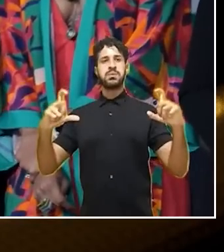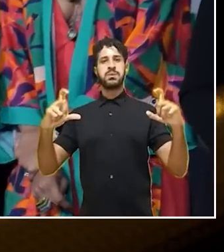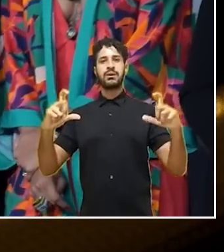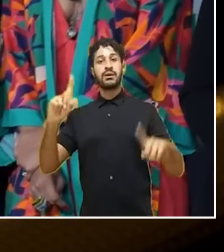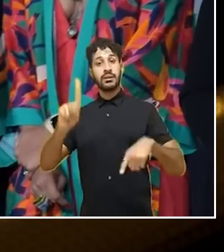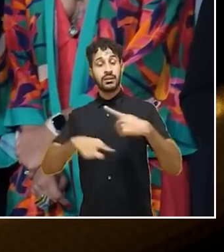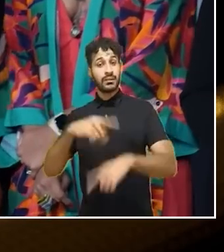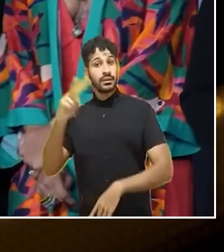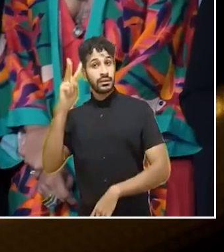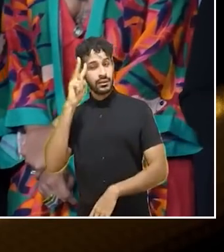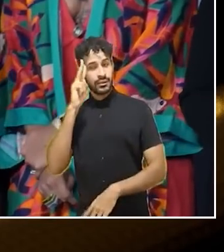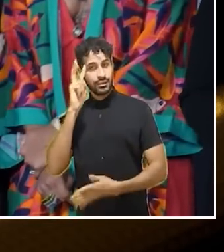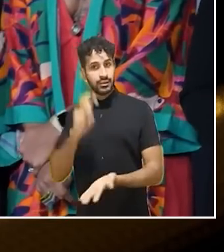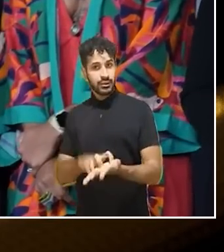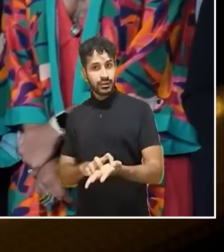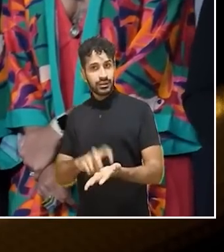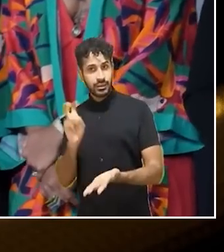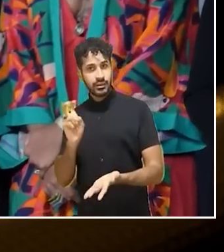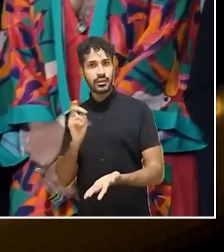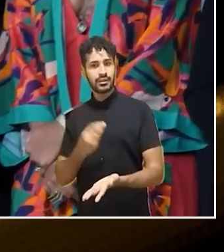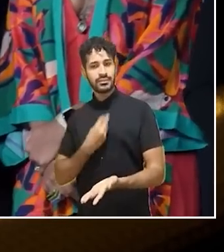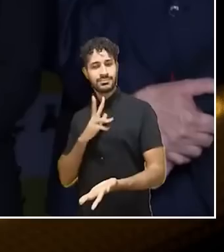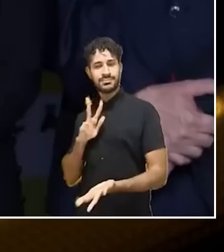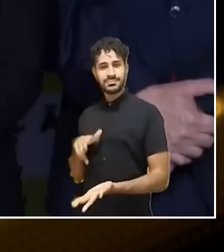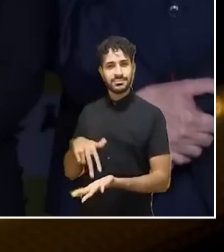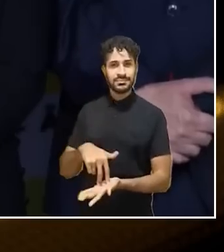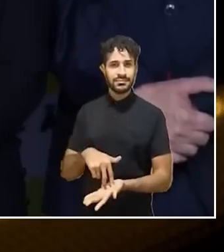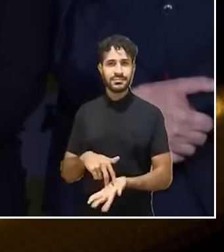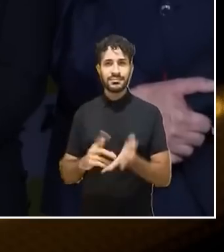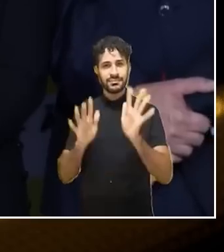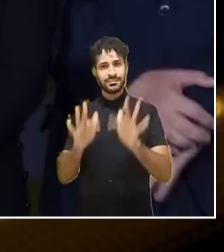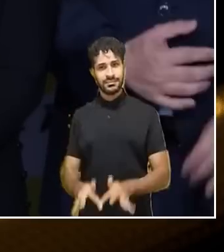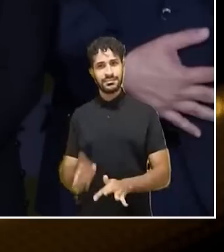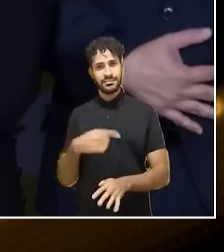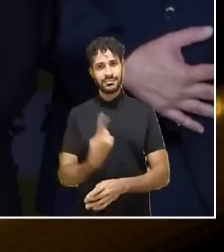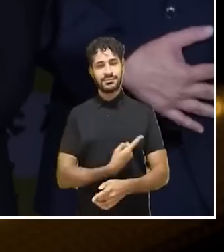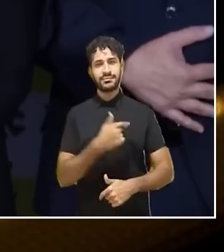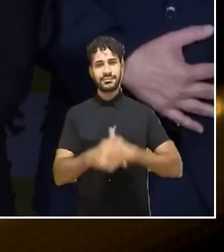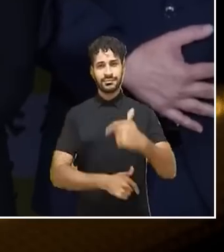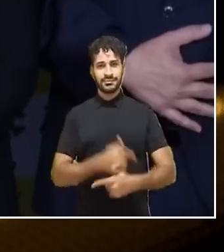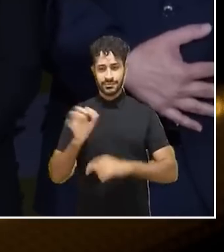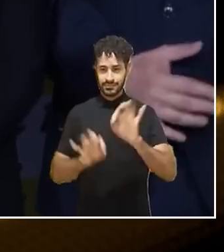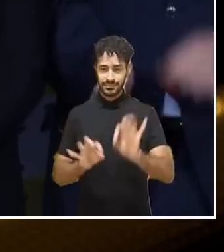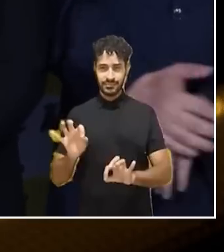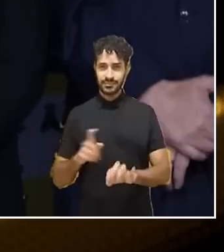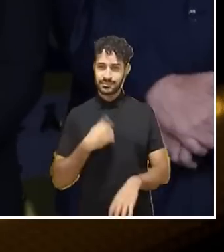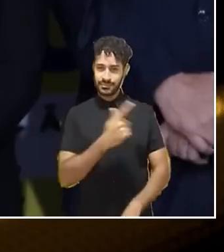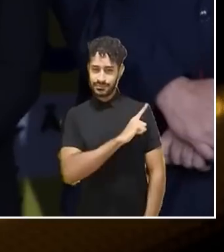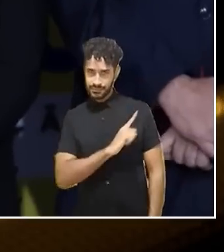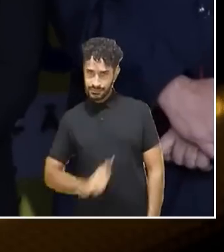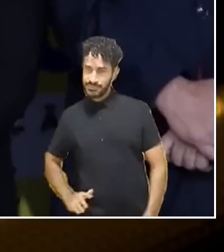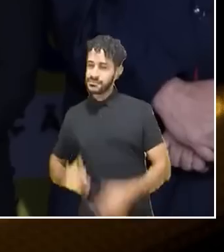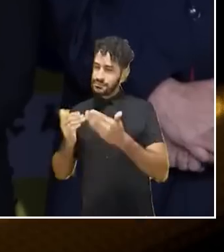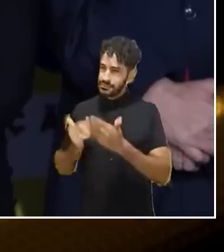hora que ele lembrar que foi insultado pelo o resultado não ouviu as verdades do antigo Alckmin ele vai demitir